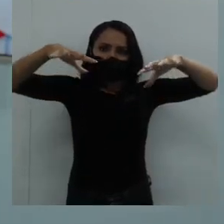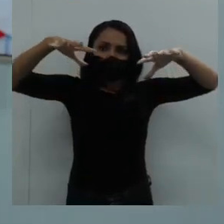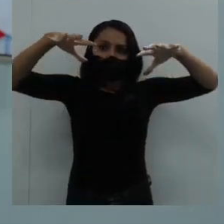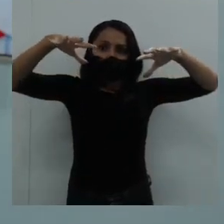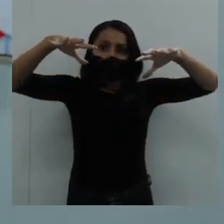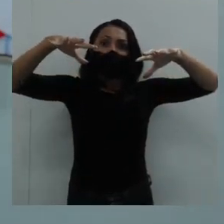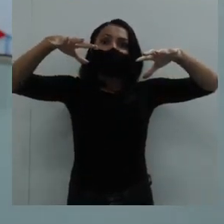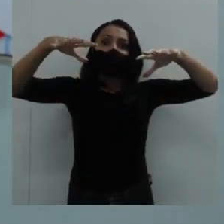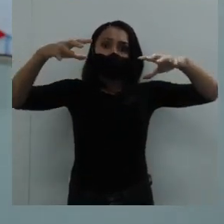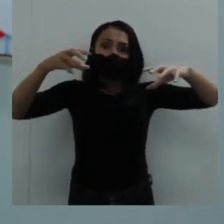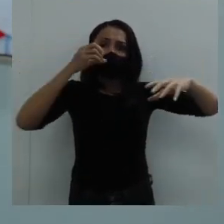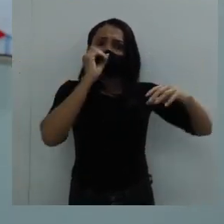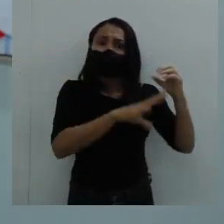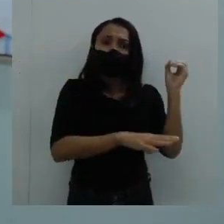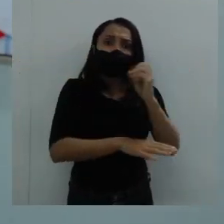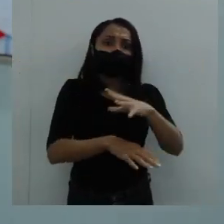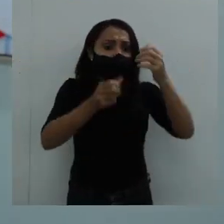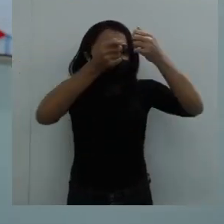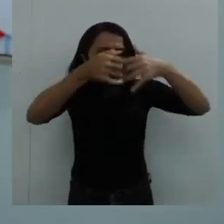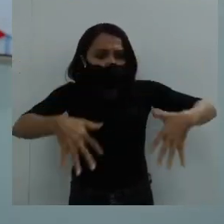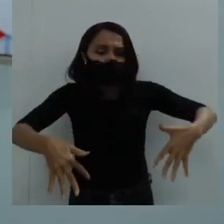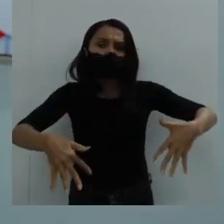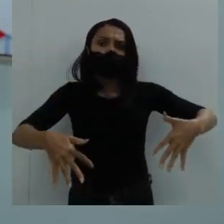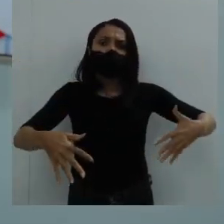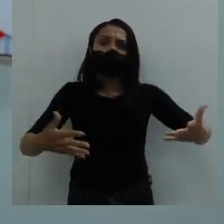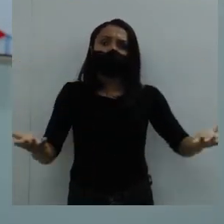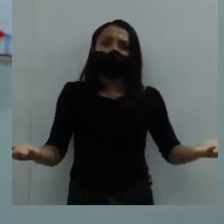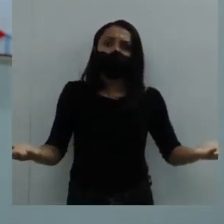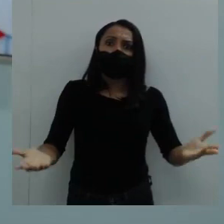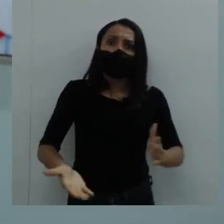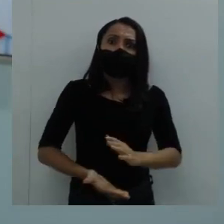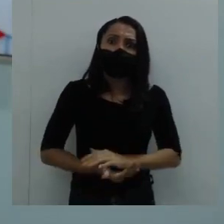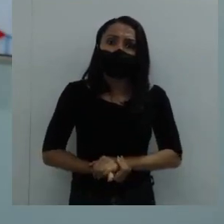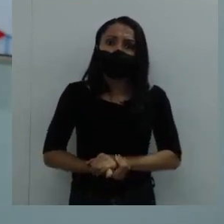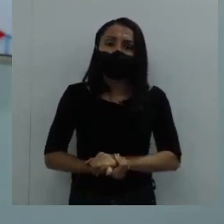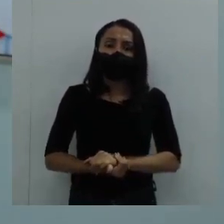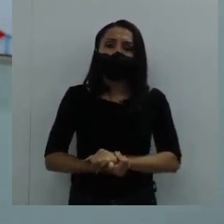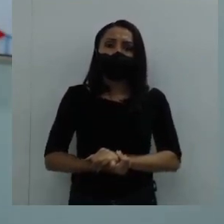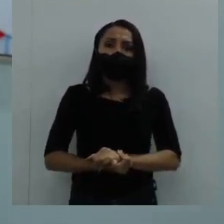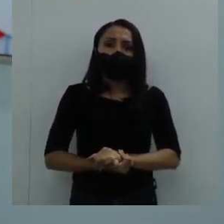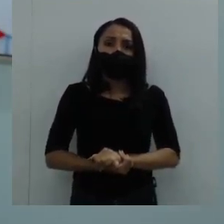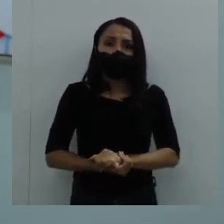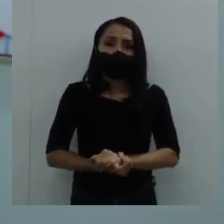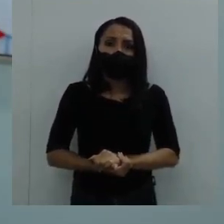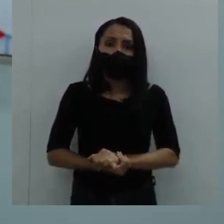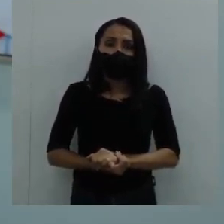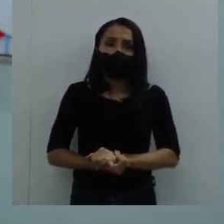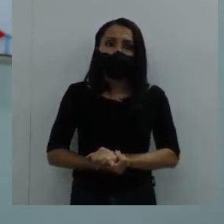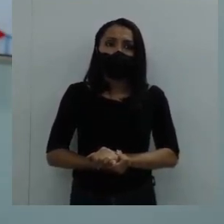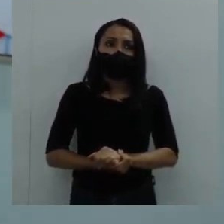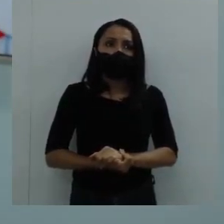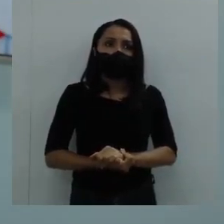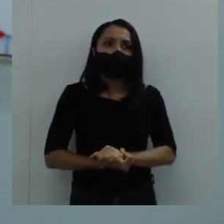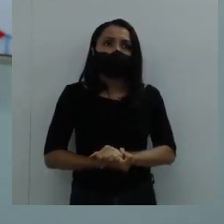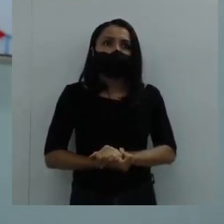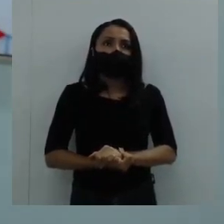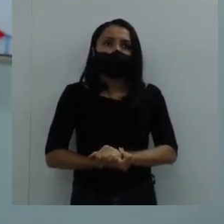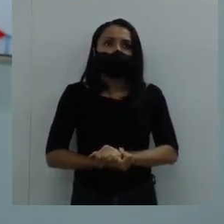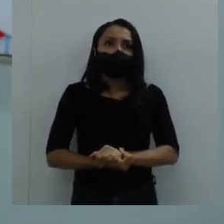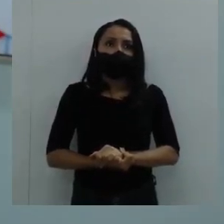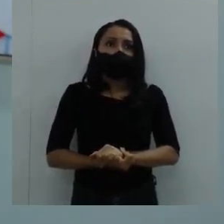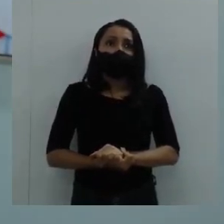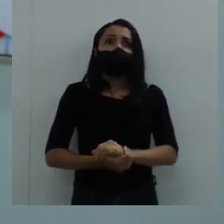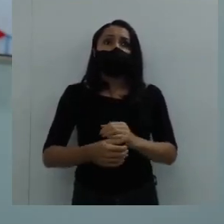rio, do rio vai para o mar, vai para os oceanos, prejudica todo o nosso planeta. Então,